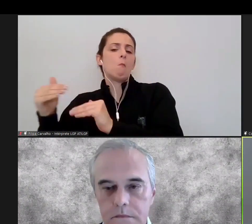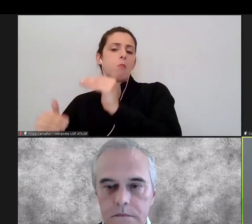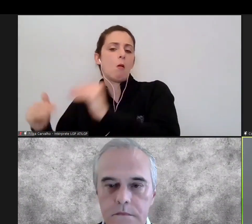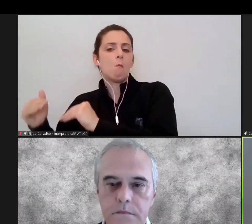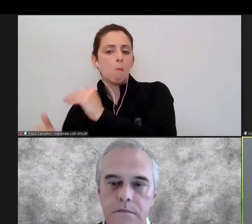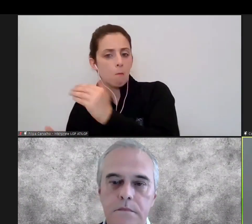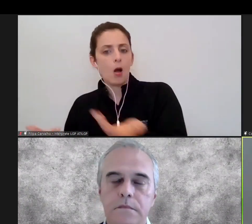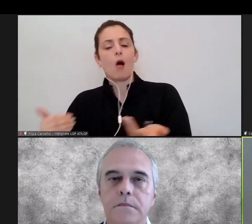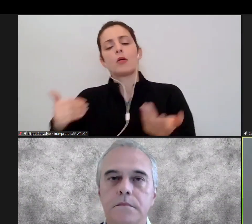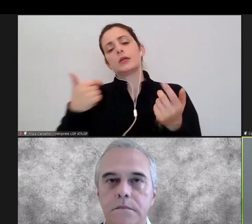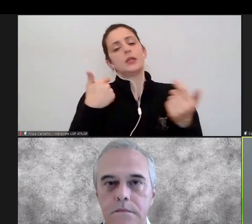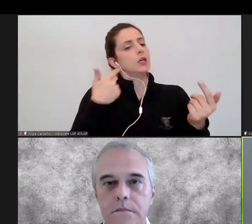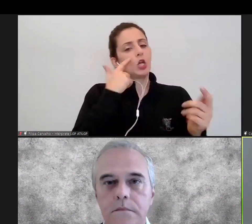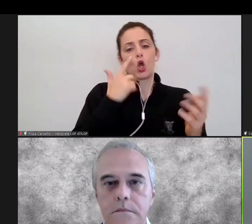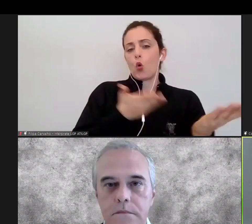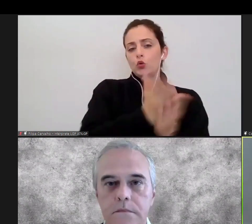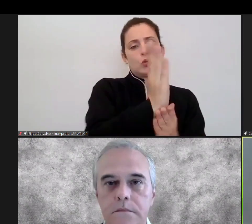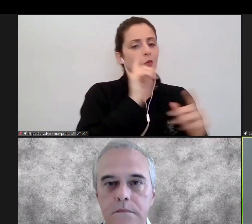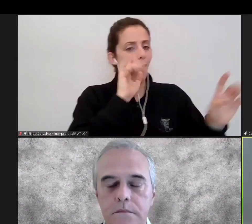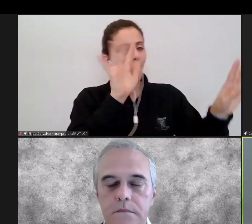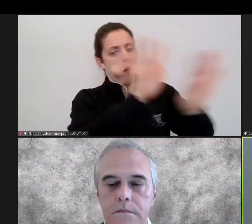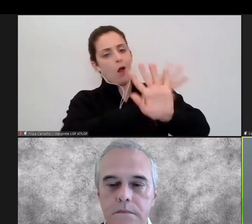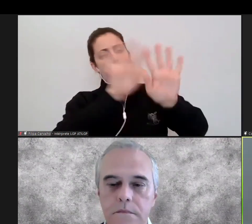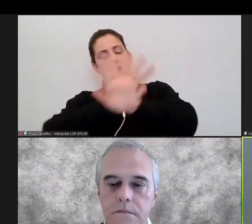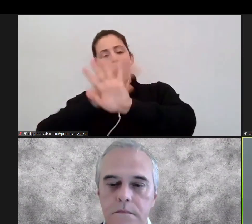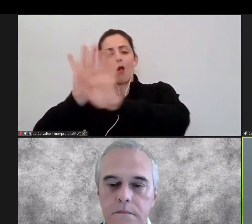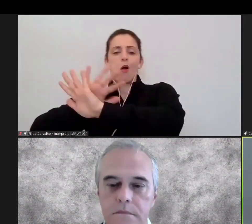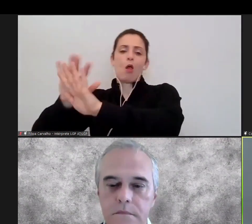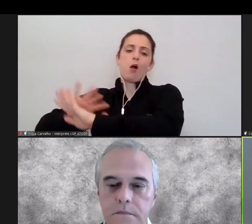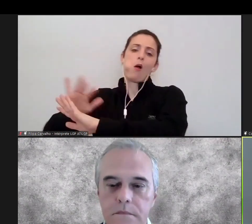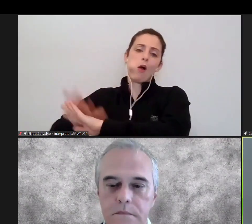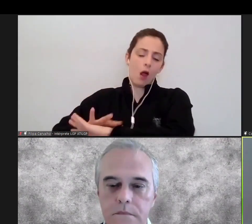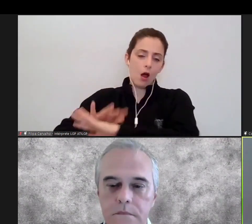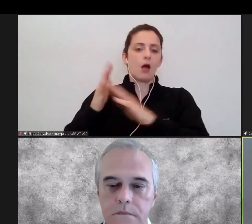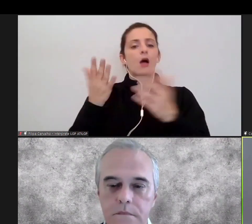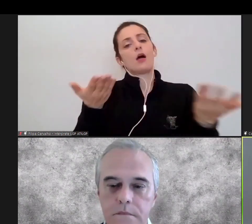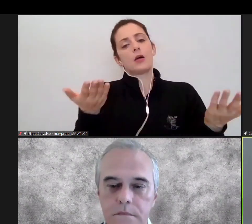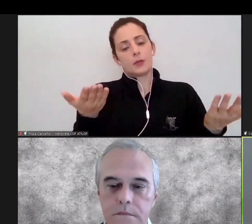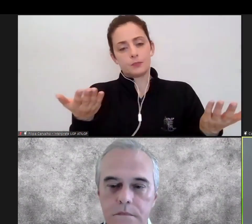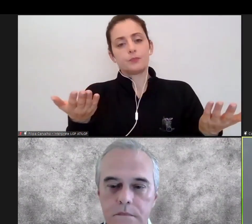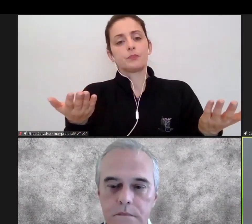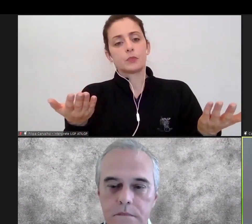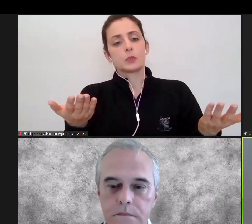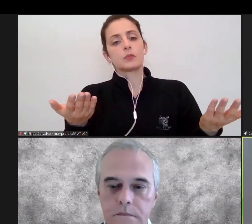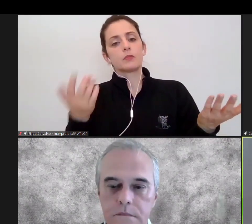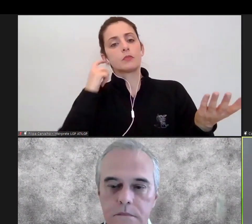por passar com base na questão, nas várias questões